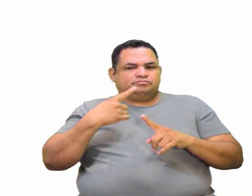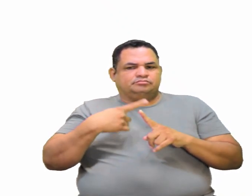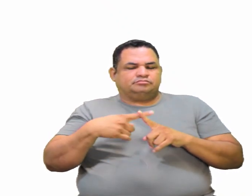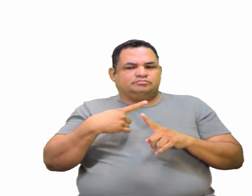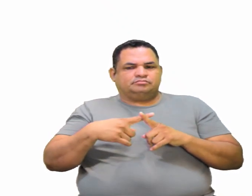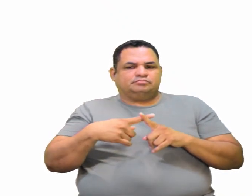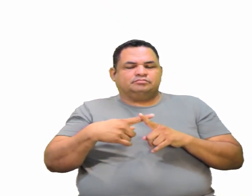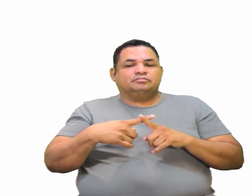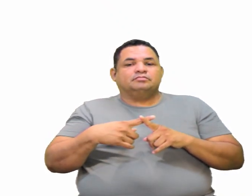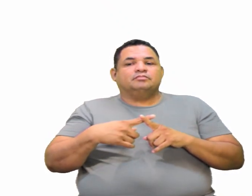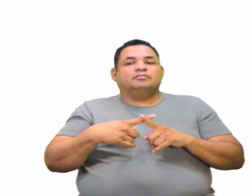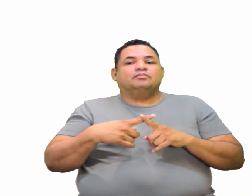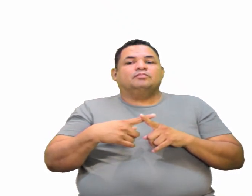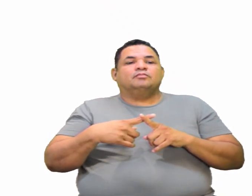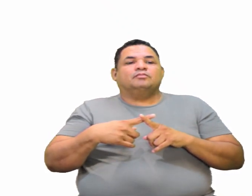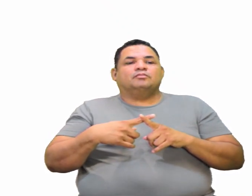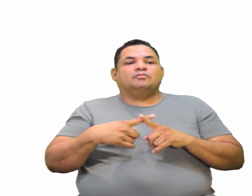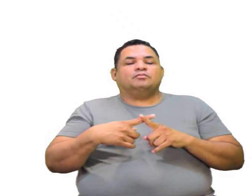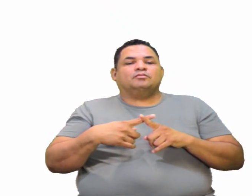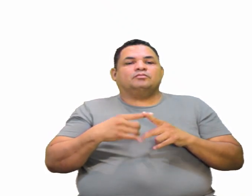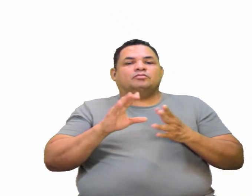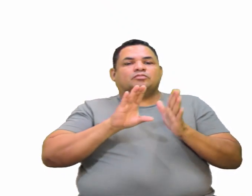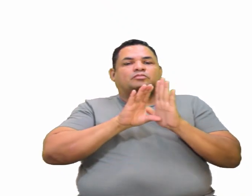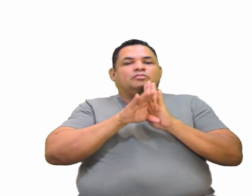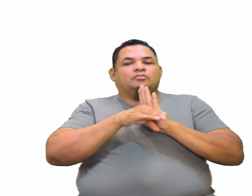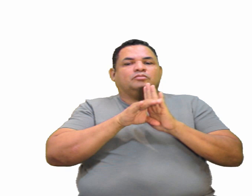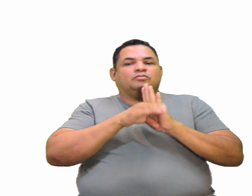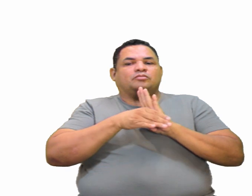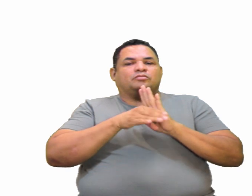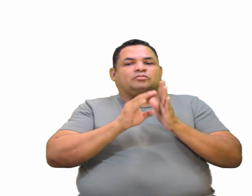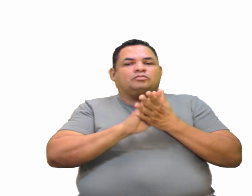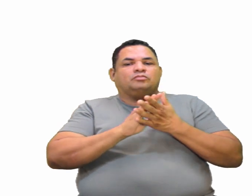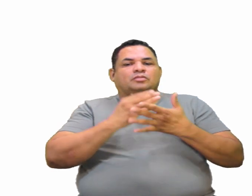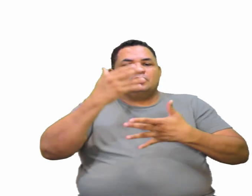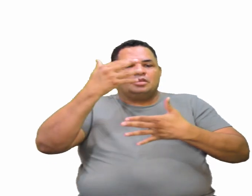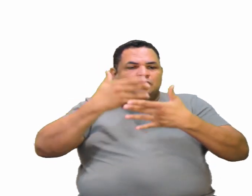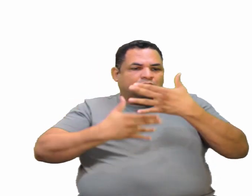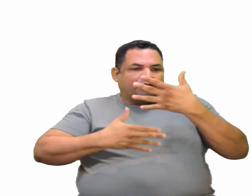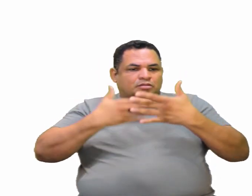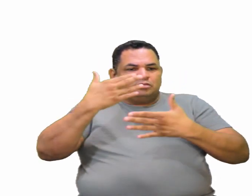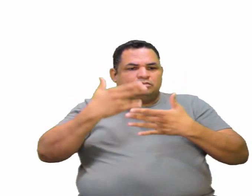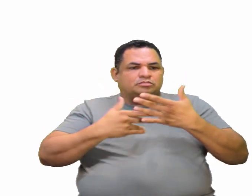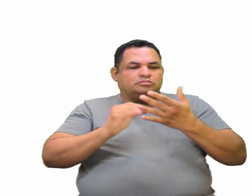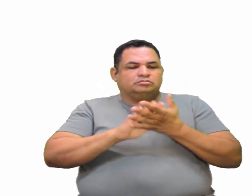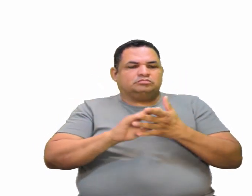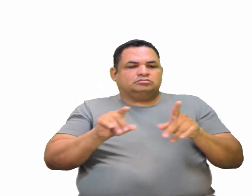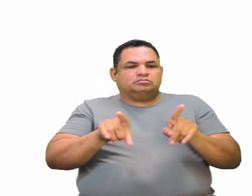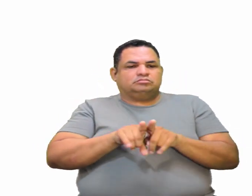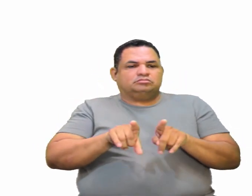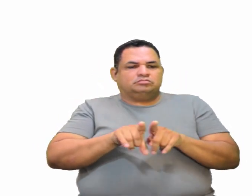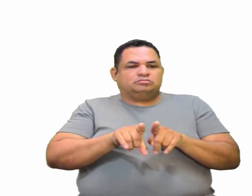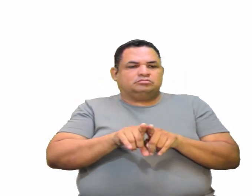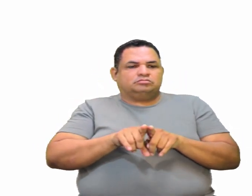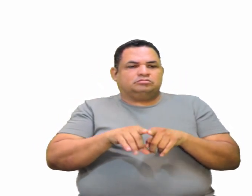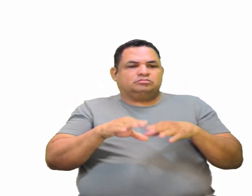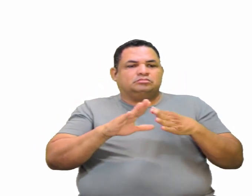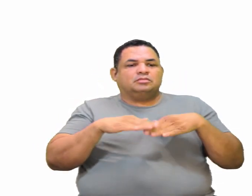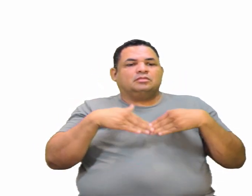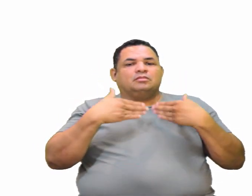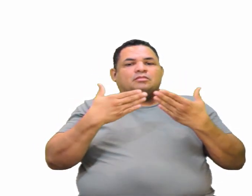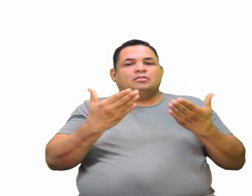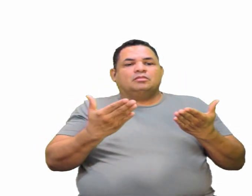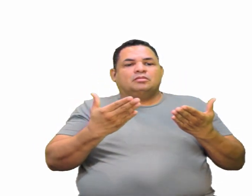a questão tá falando o quê? Está conceituando a camuflagem. Só que em cima da camuflagem, ela quer saber o